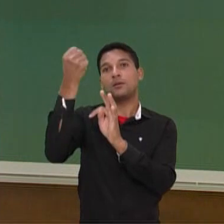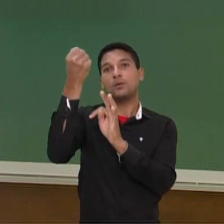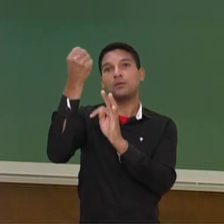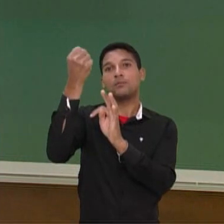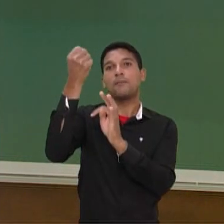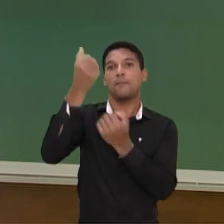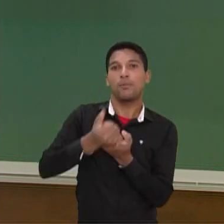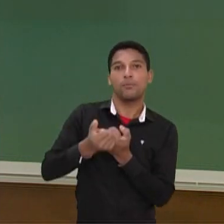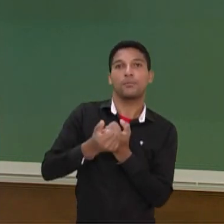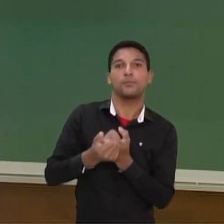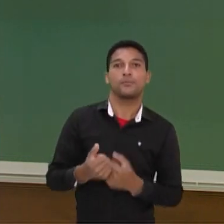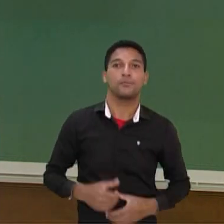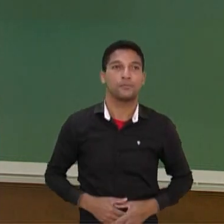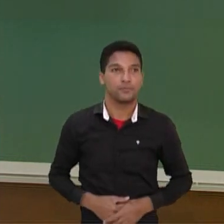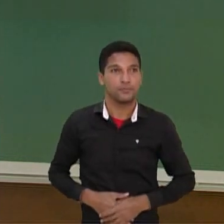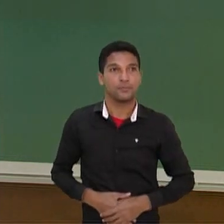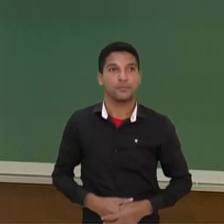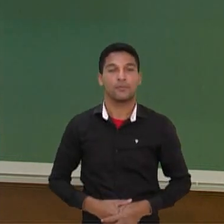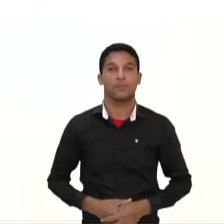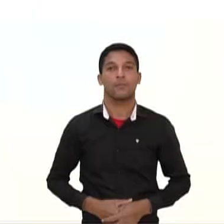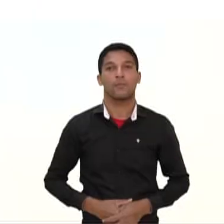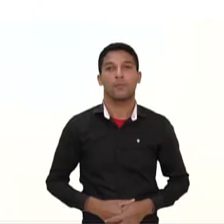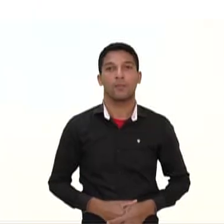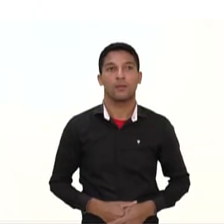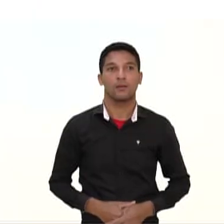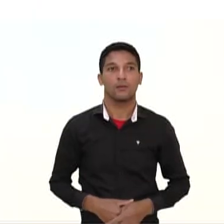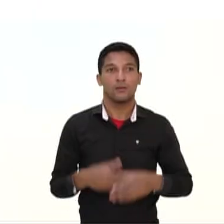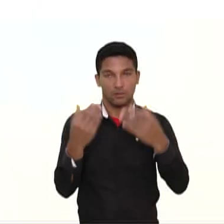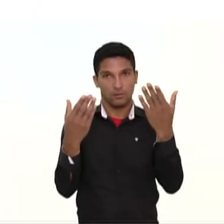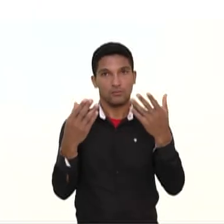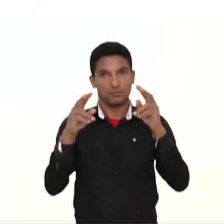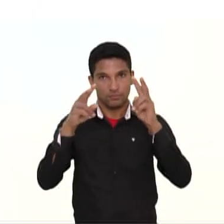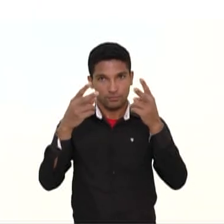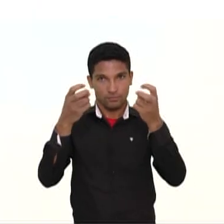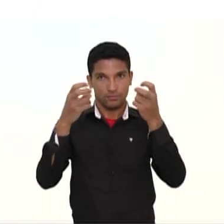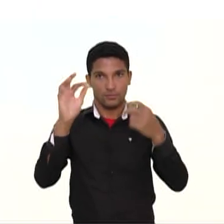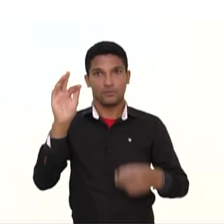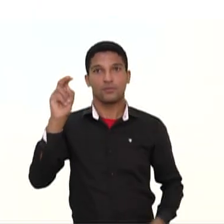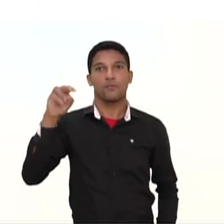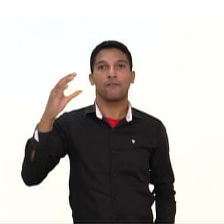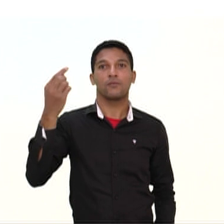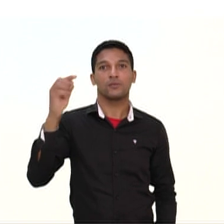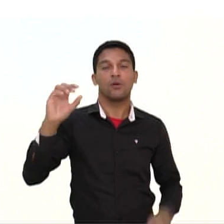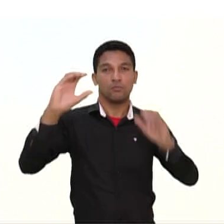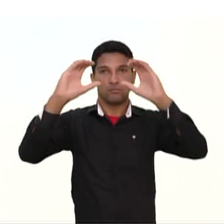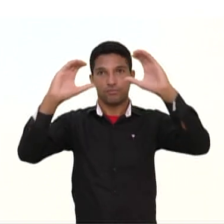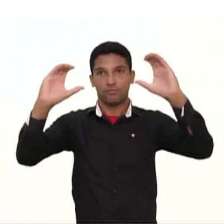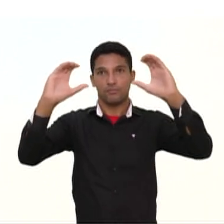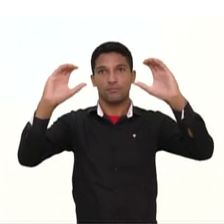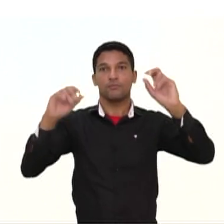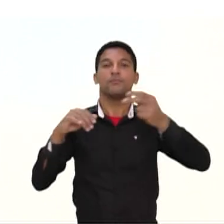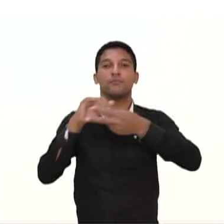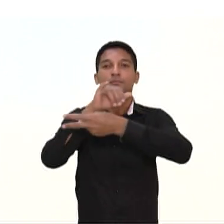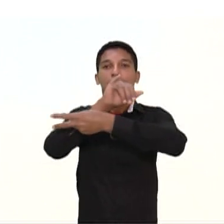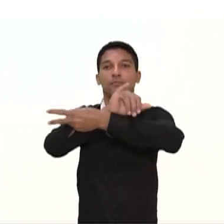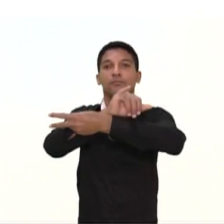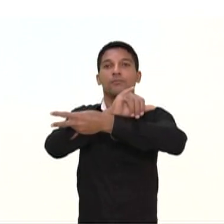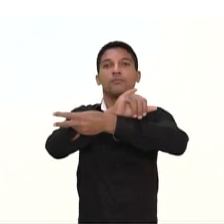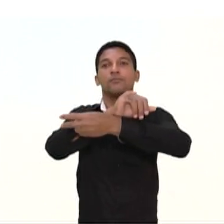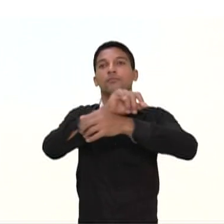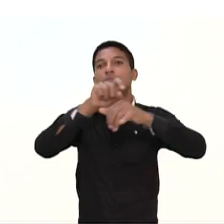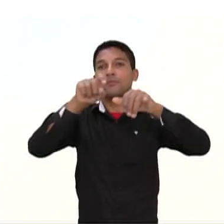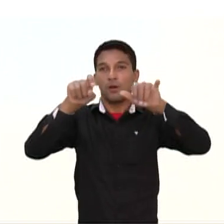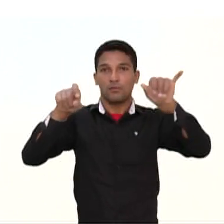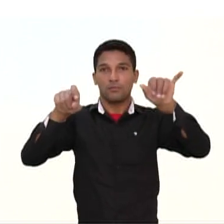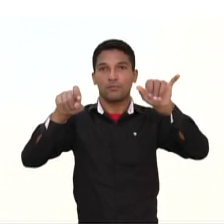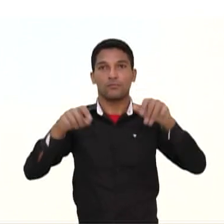Beleza? Então, vamos lá. Aí está a nossa função. Tenho que substituir o t por 8, né? Já que eu quero saber qual